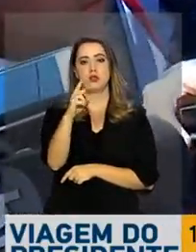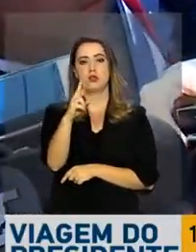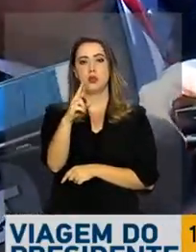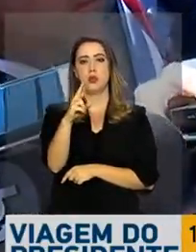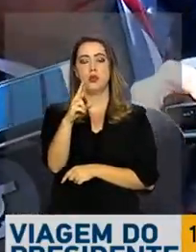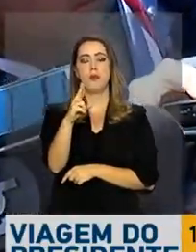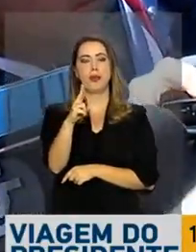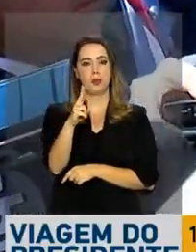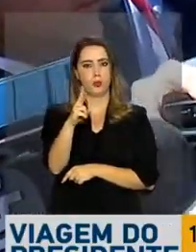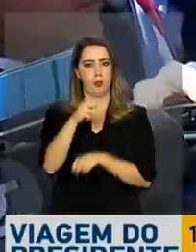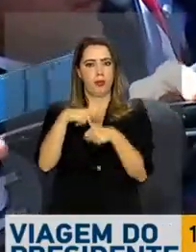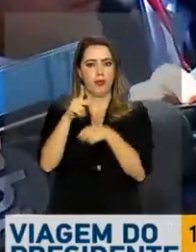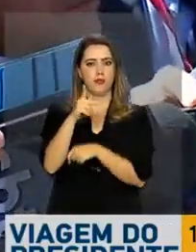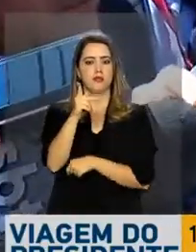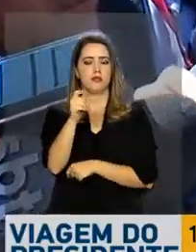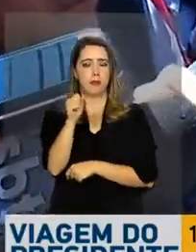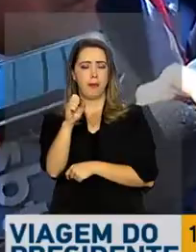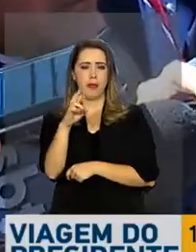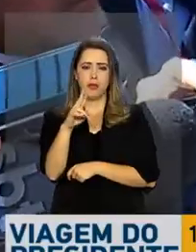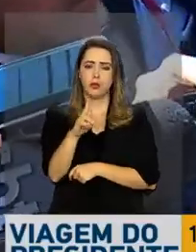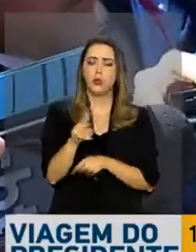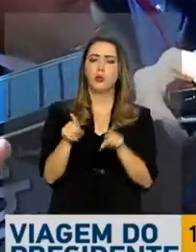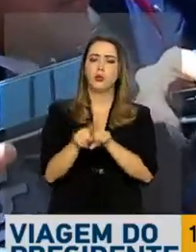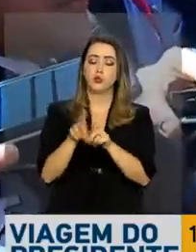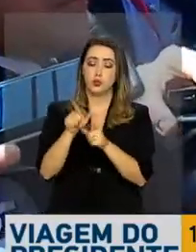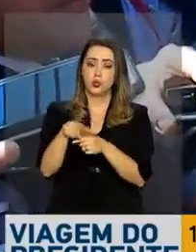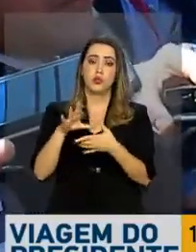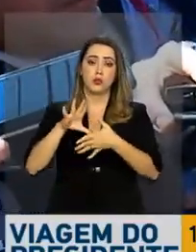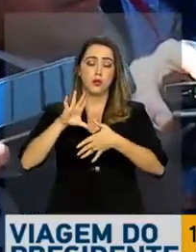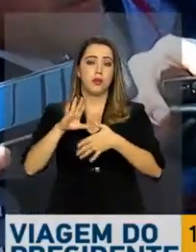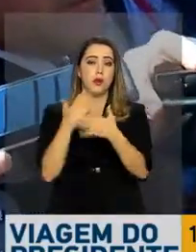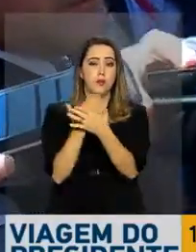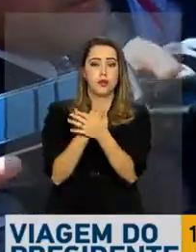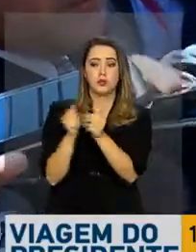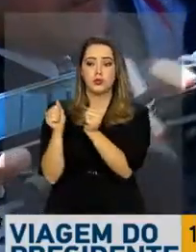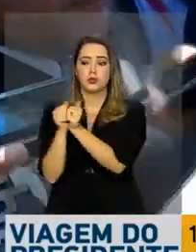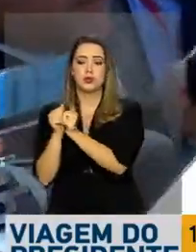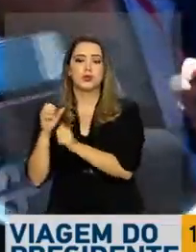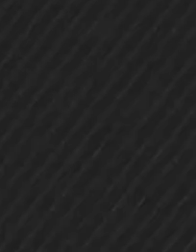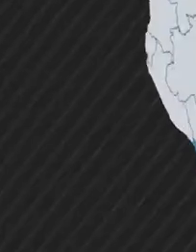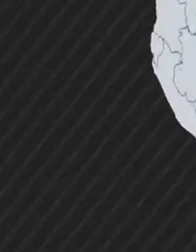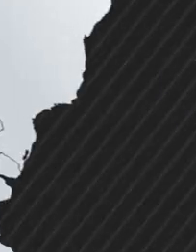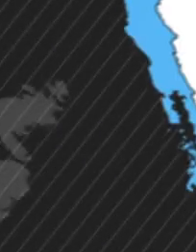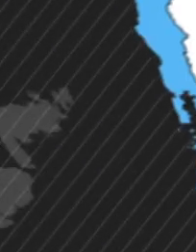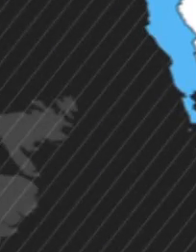a logo fazermos uma aliança do Mercosul com a Aliança para o Pacífico.